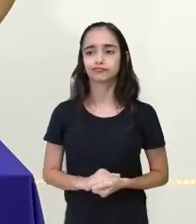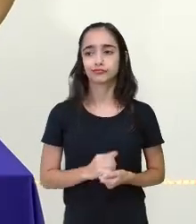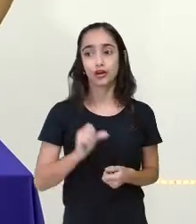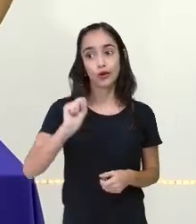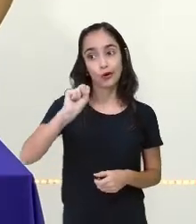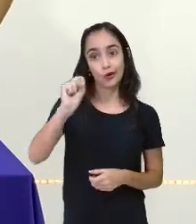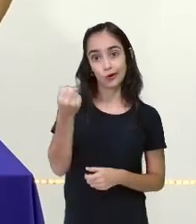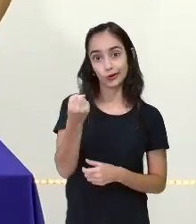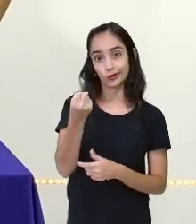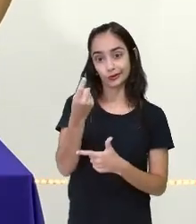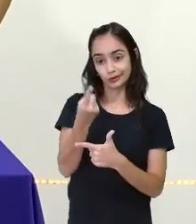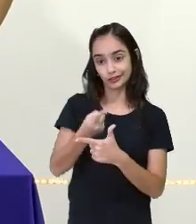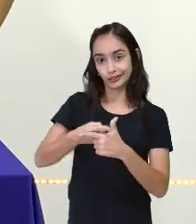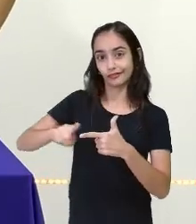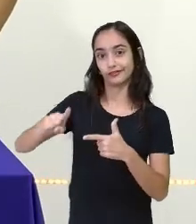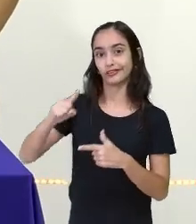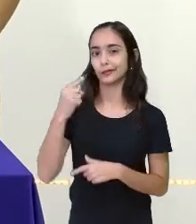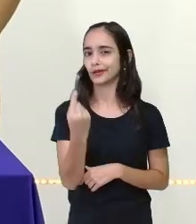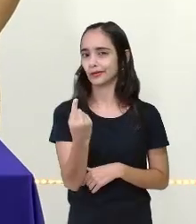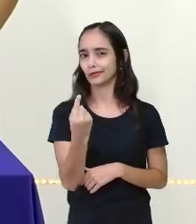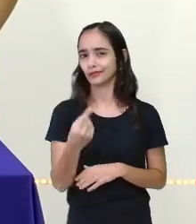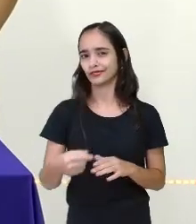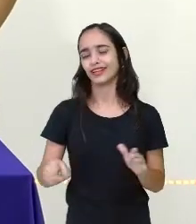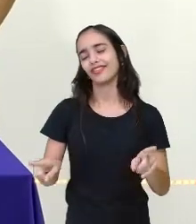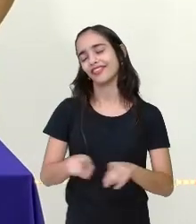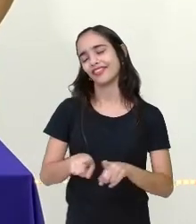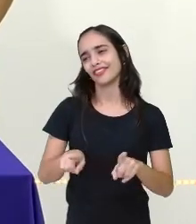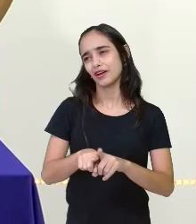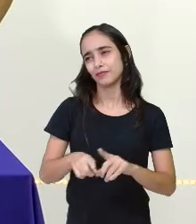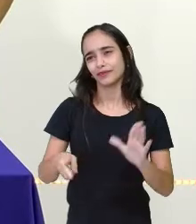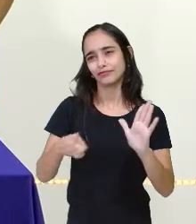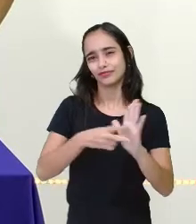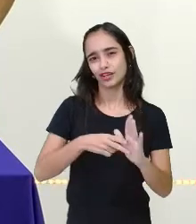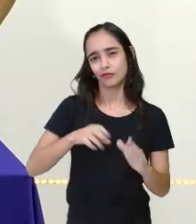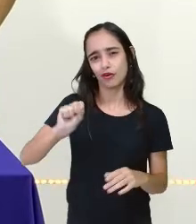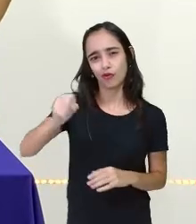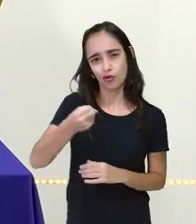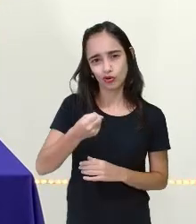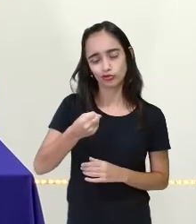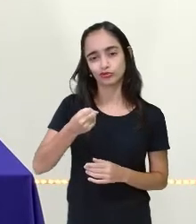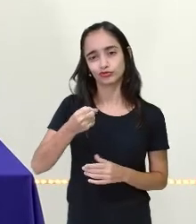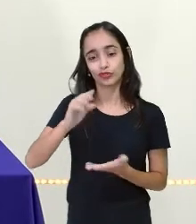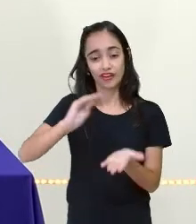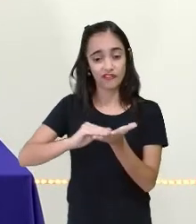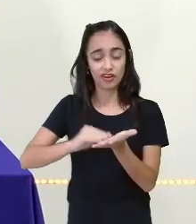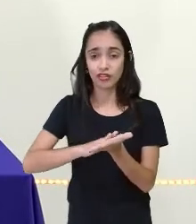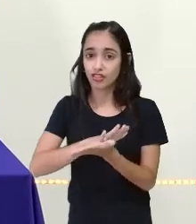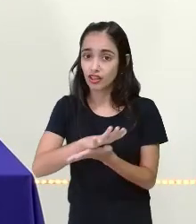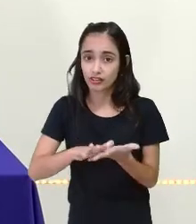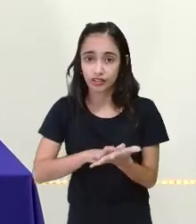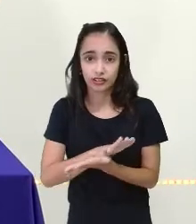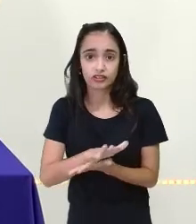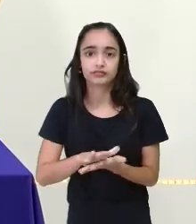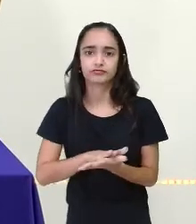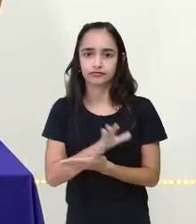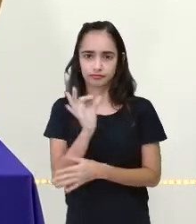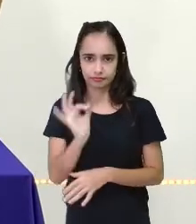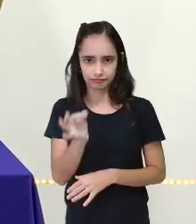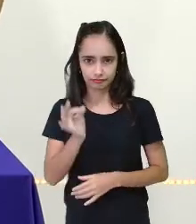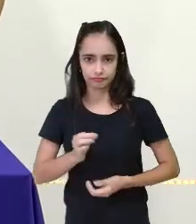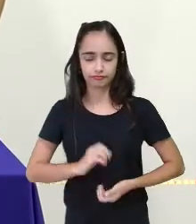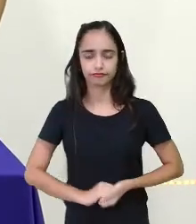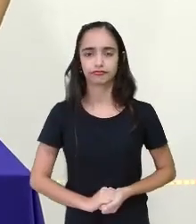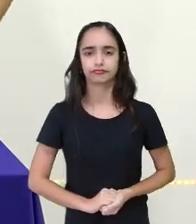8 dividido por 1, também novamente, não vai restar nada, né? Vai dar uma bala para cada e não me